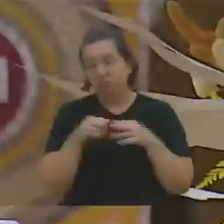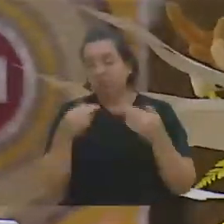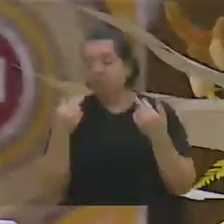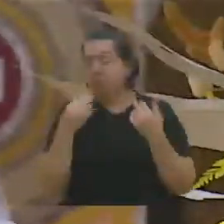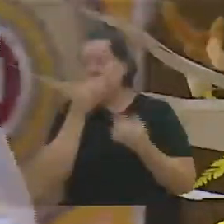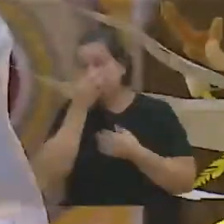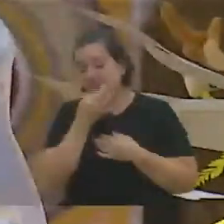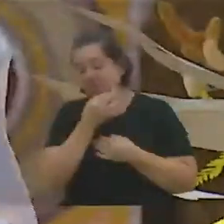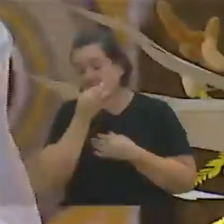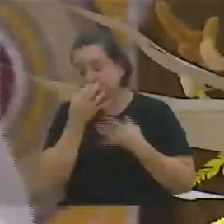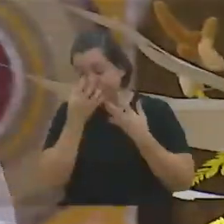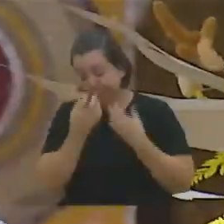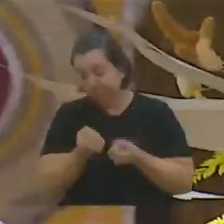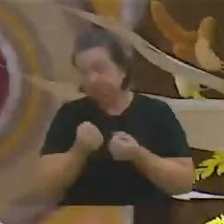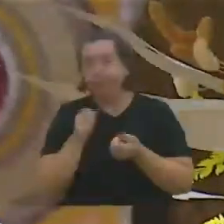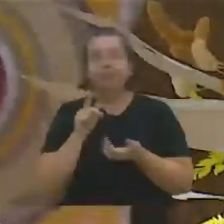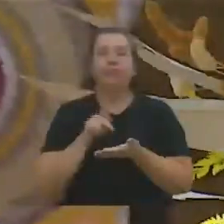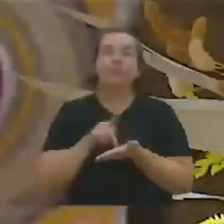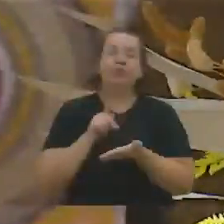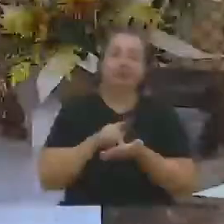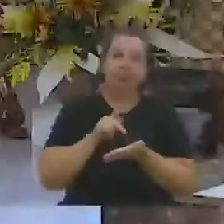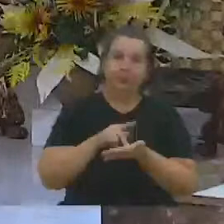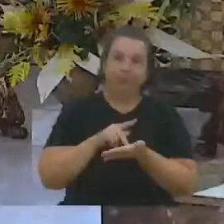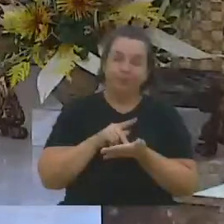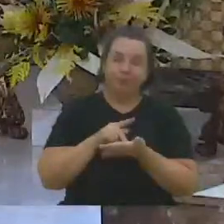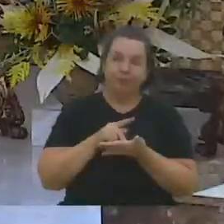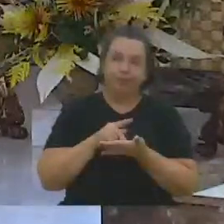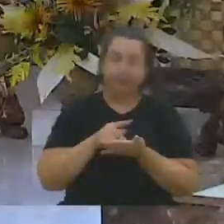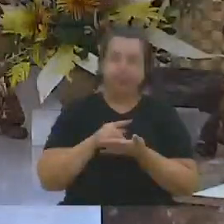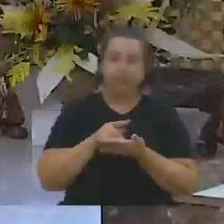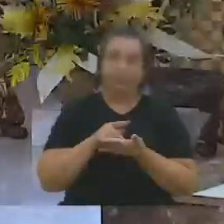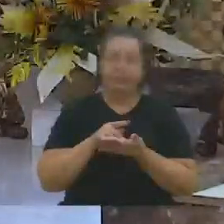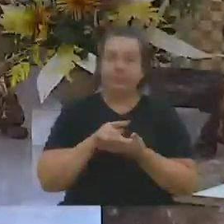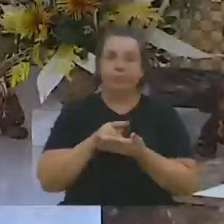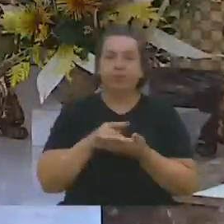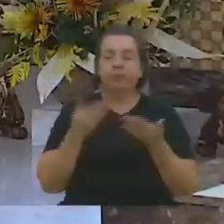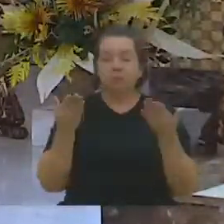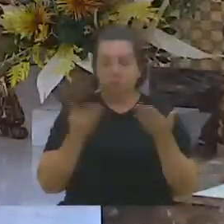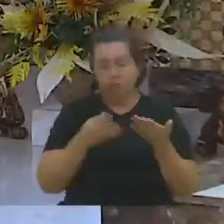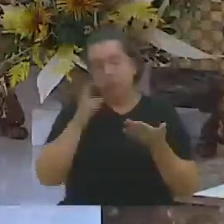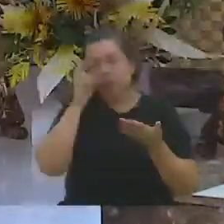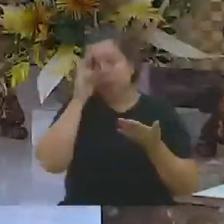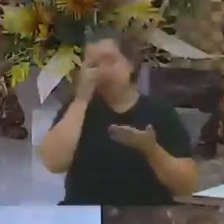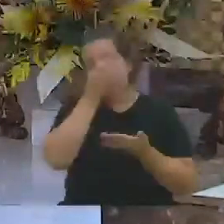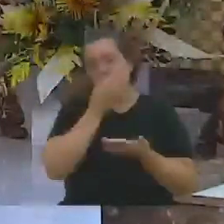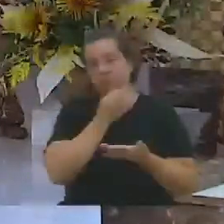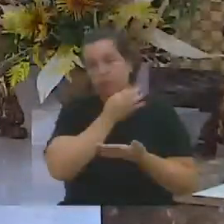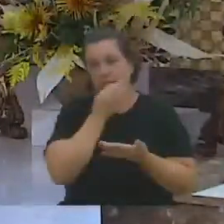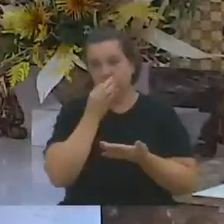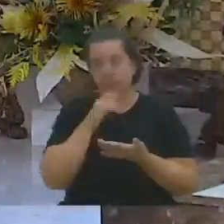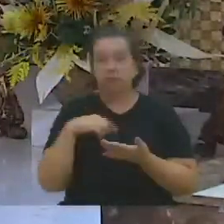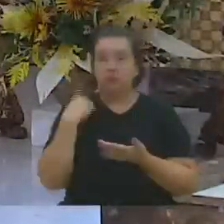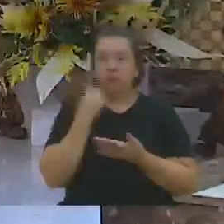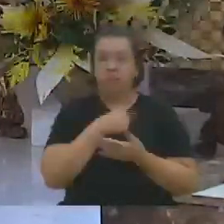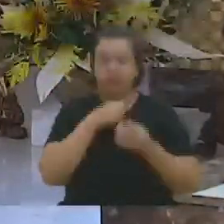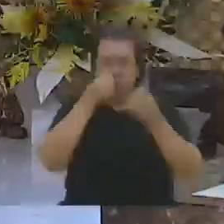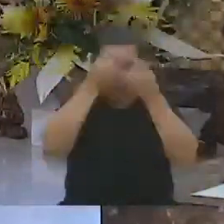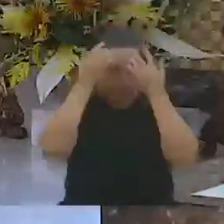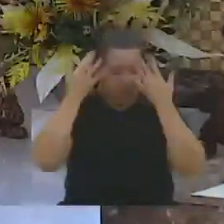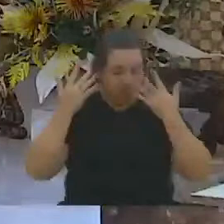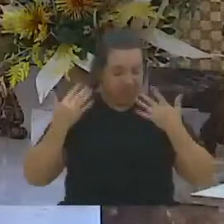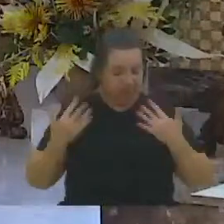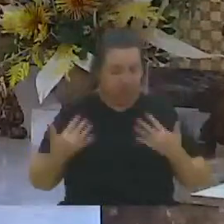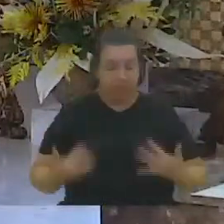Comungamos o Senhor verdadeiramente, hoje nesta quinta eucarística, nos